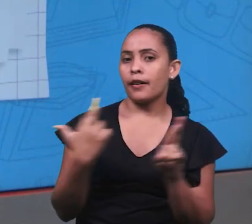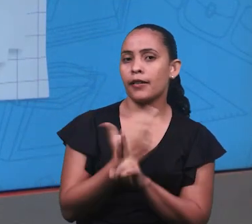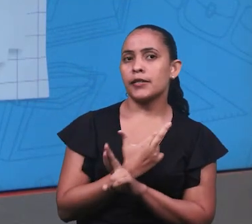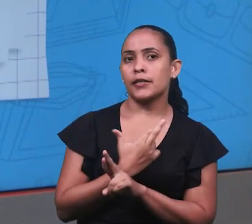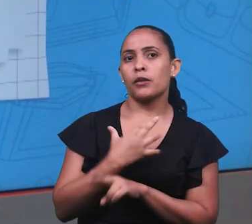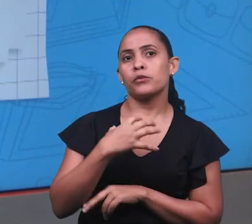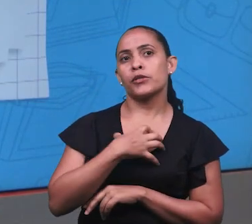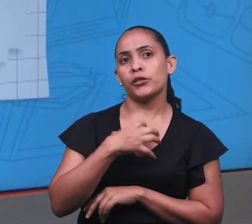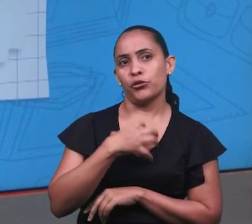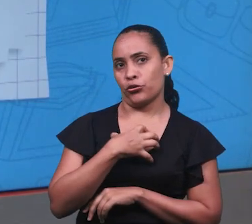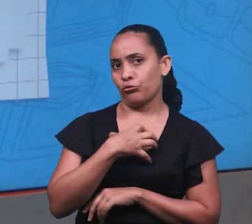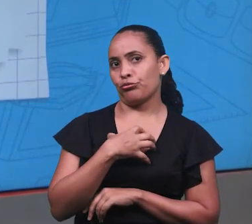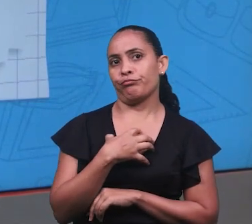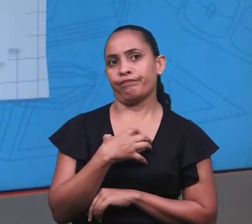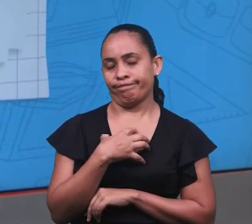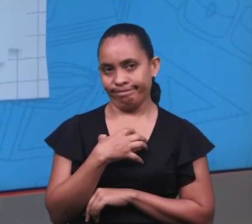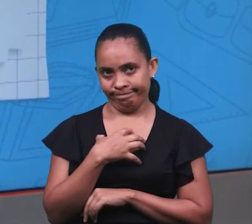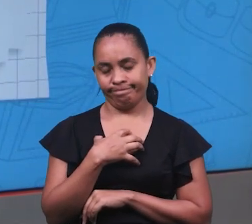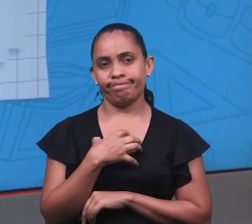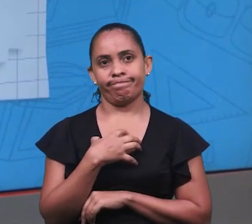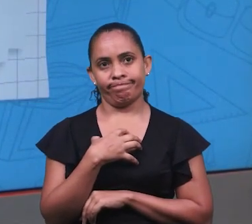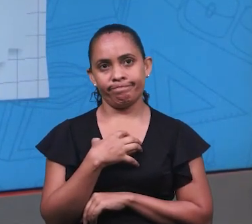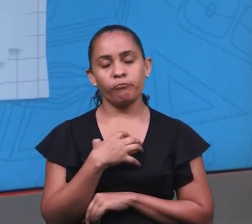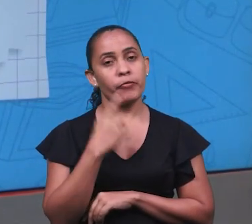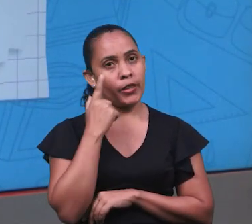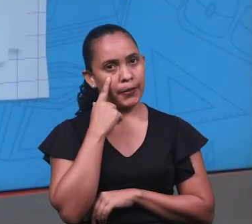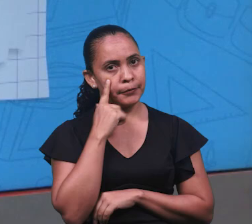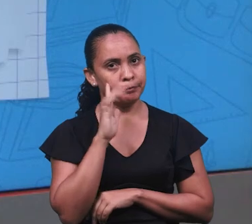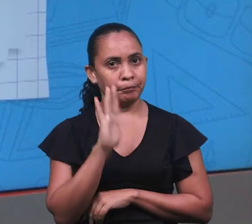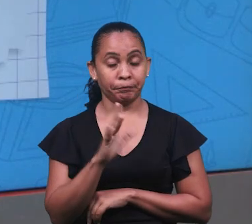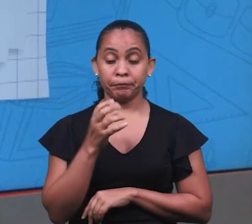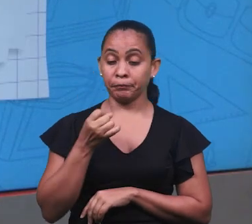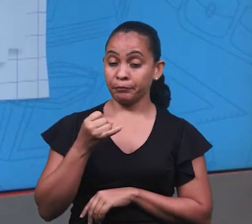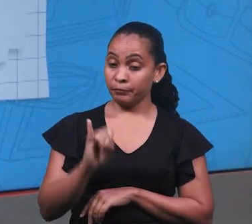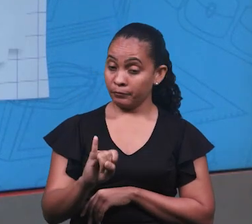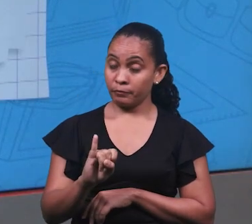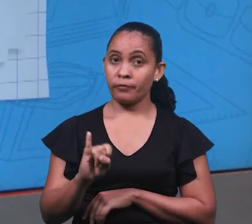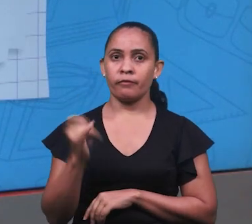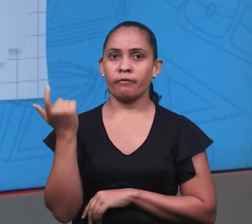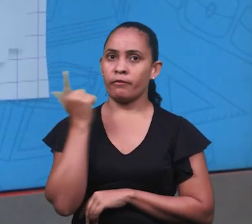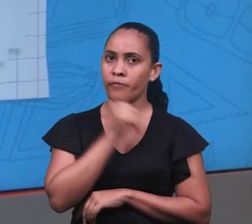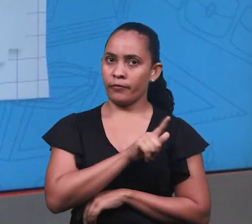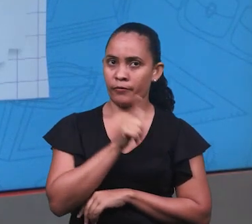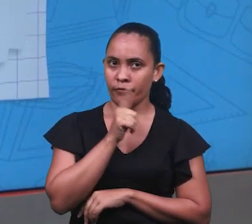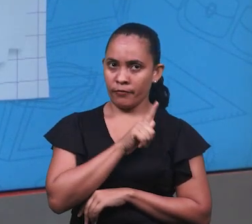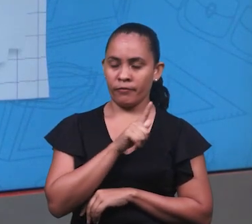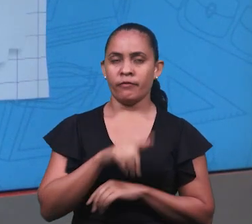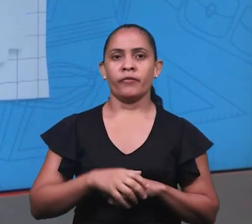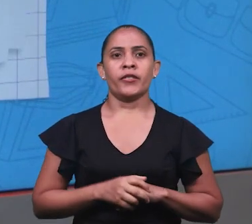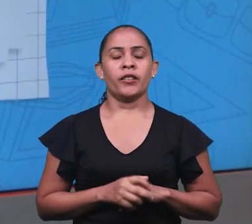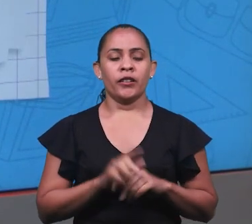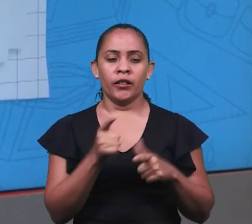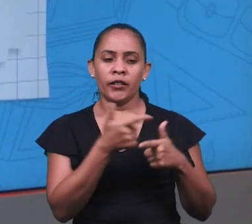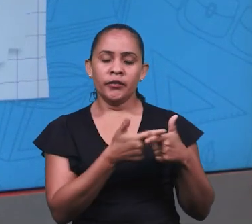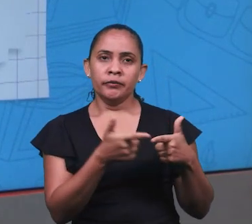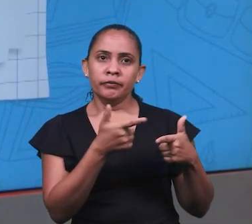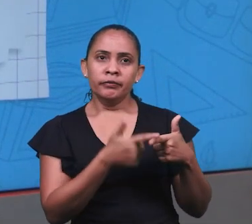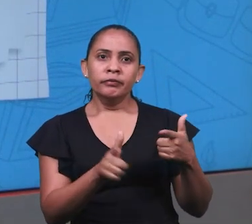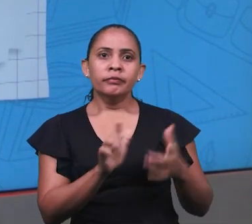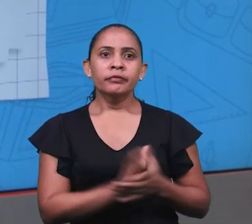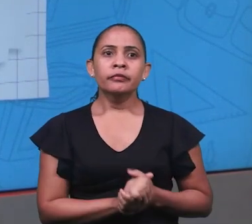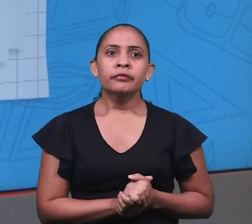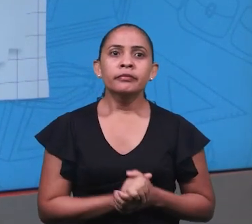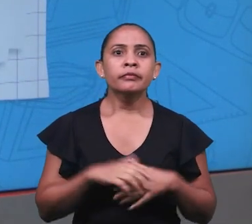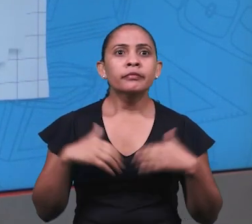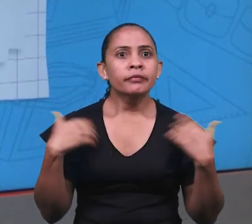que é a coerência. Aí tem um detalhe. Se você localizou isso enquanto problema, como